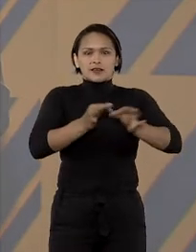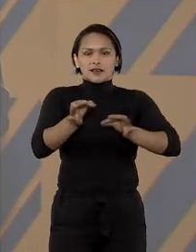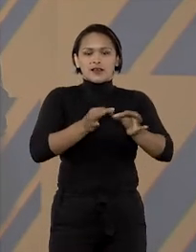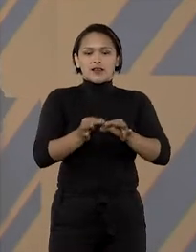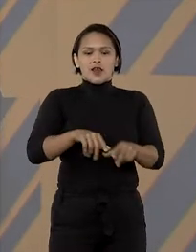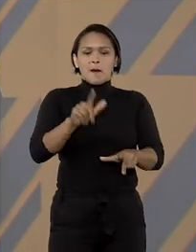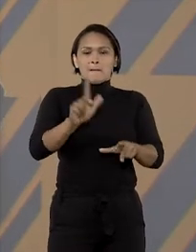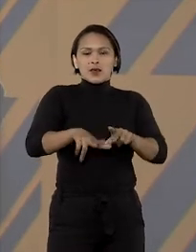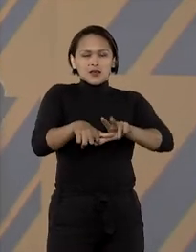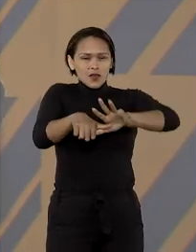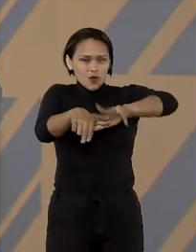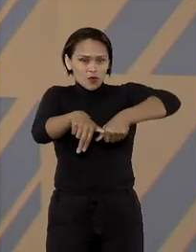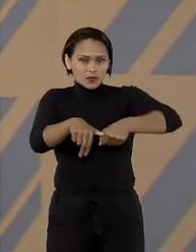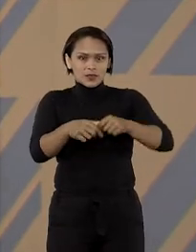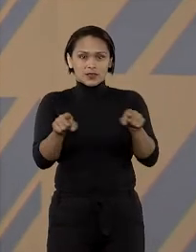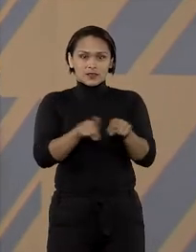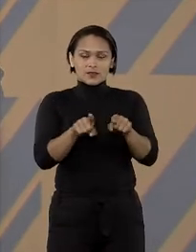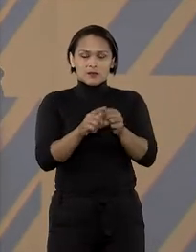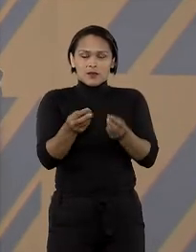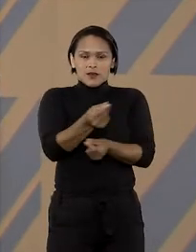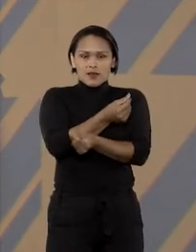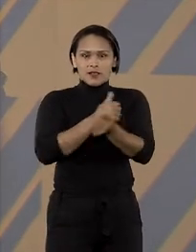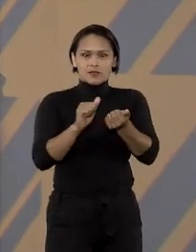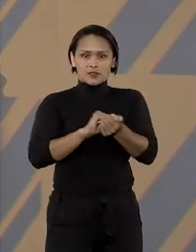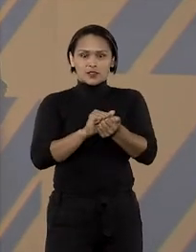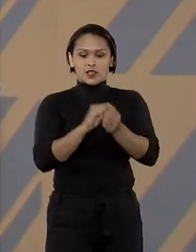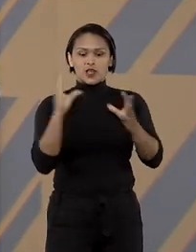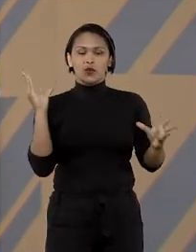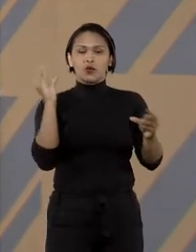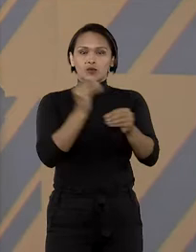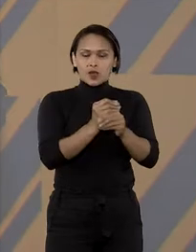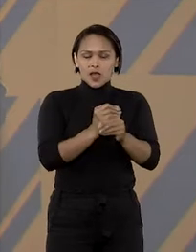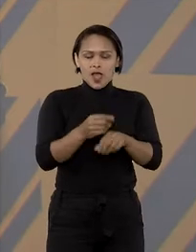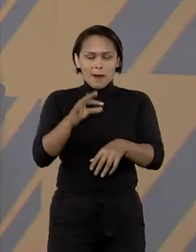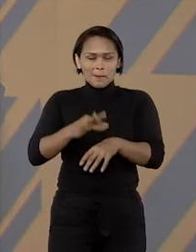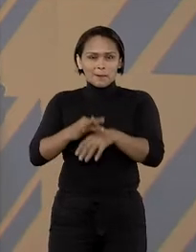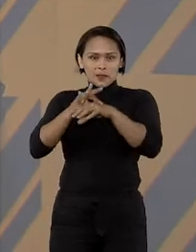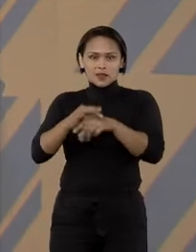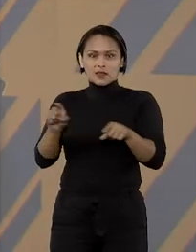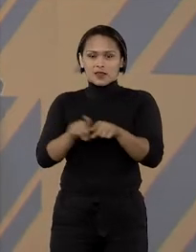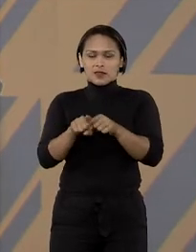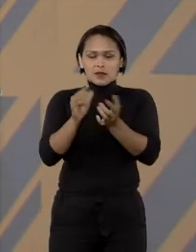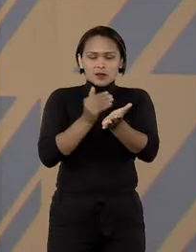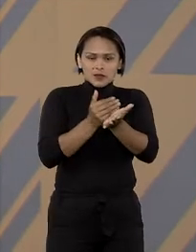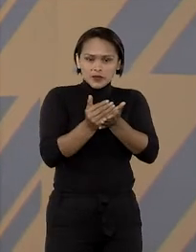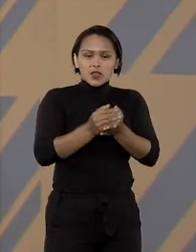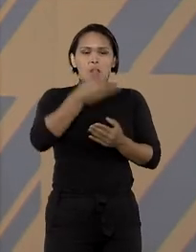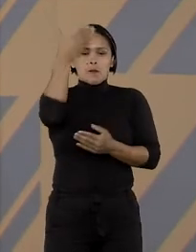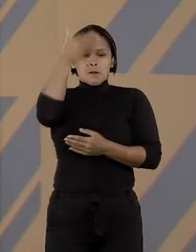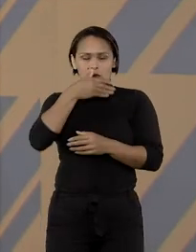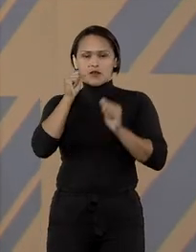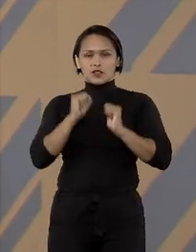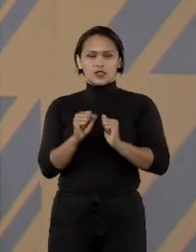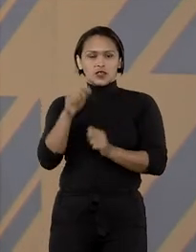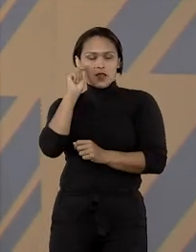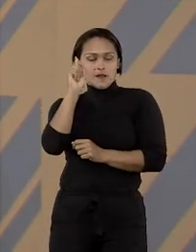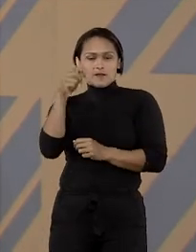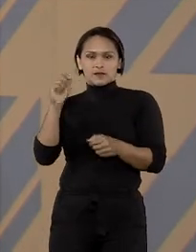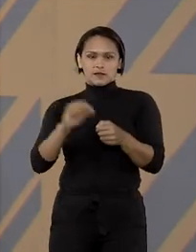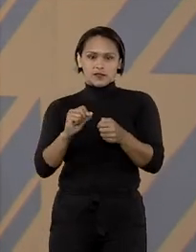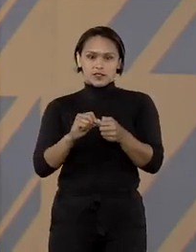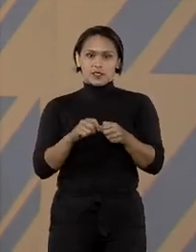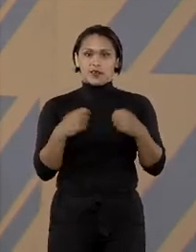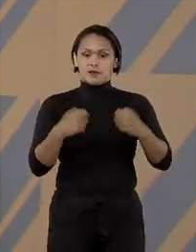a prática de corrupção e lavagem de dinheiro e concluiu estarem presentes a materialidade e os indícios suficientes de autoria, bem